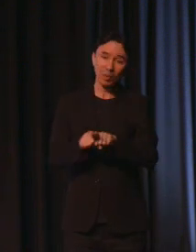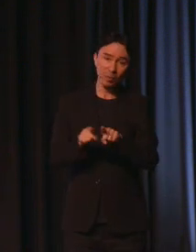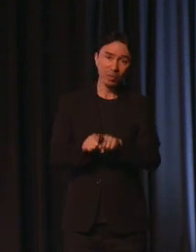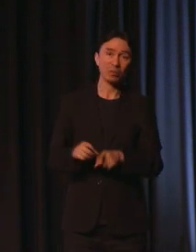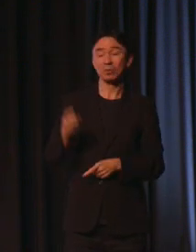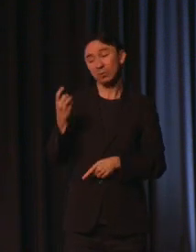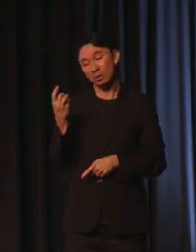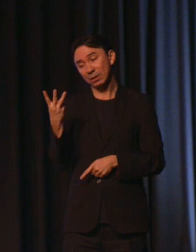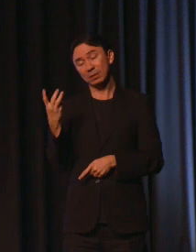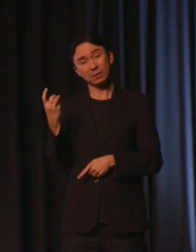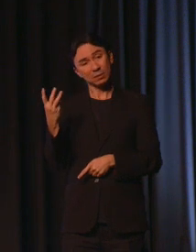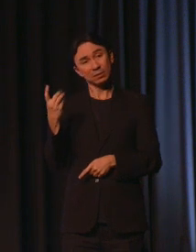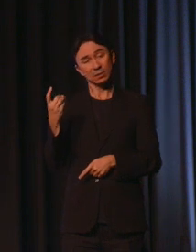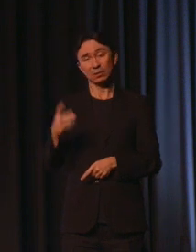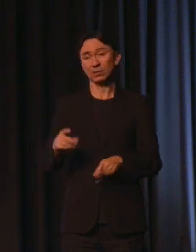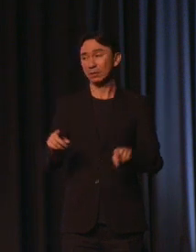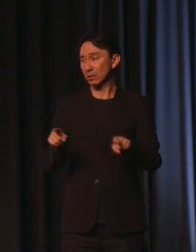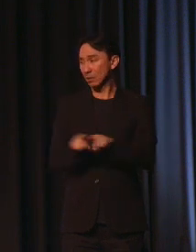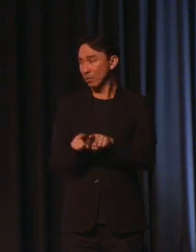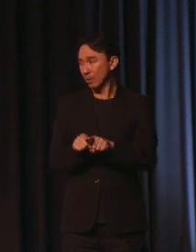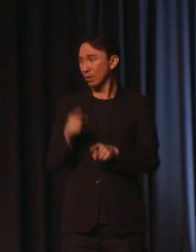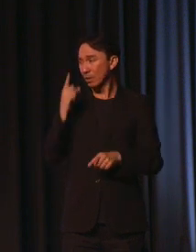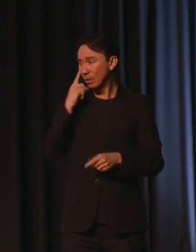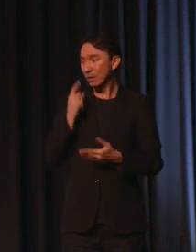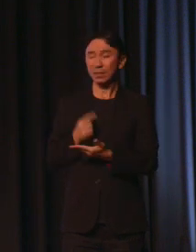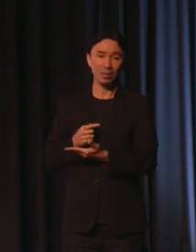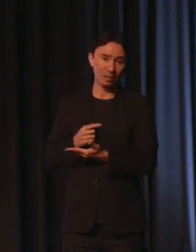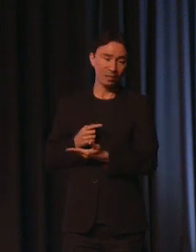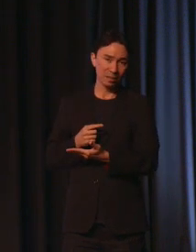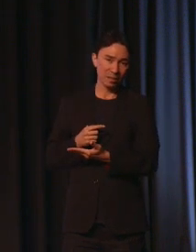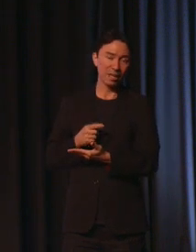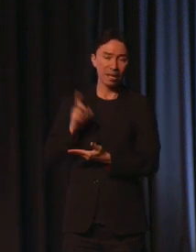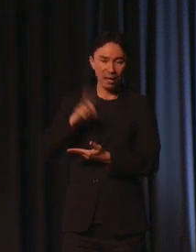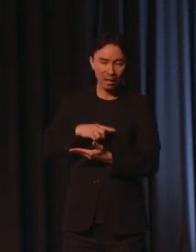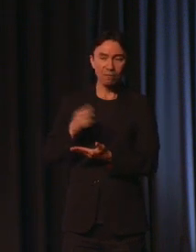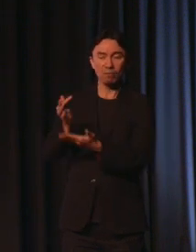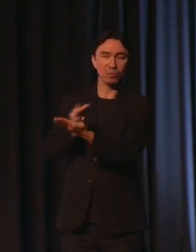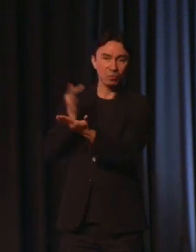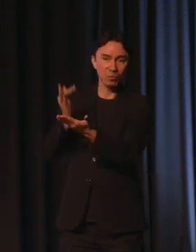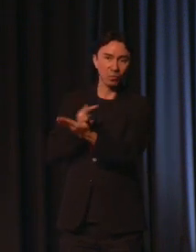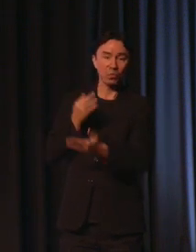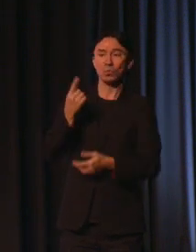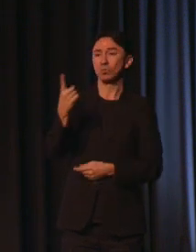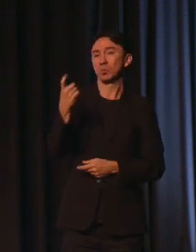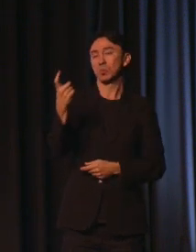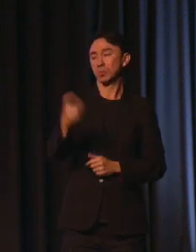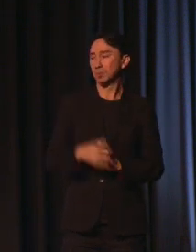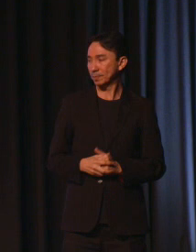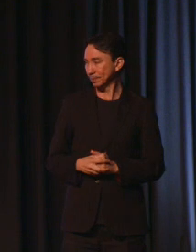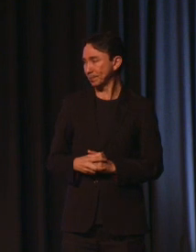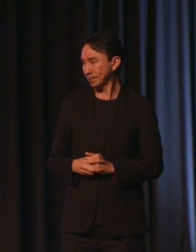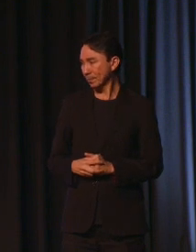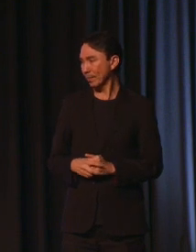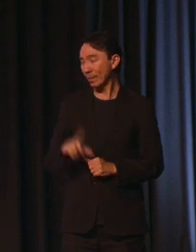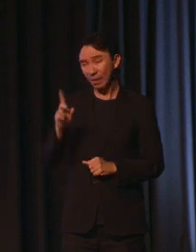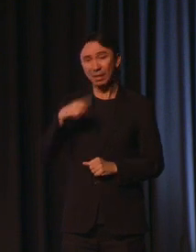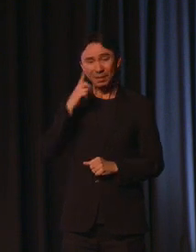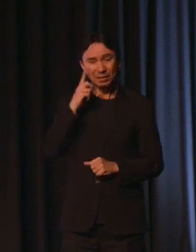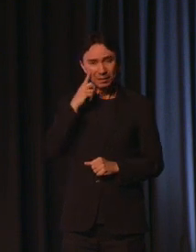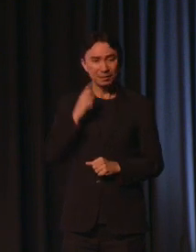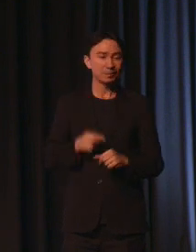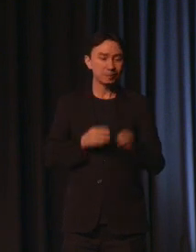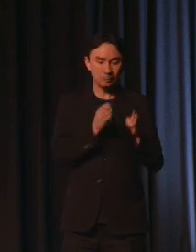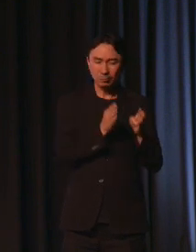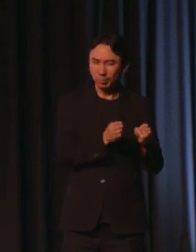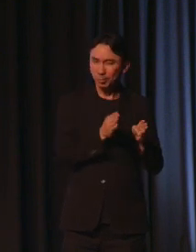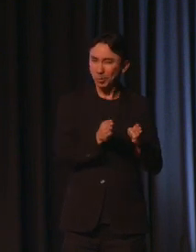que no caso é também por inexigibilidade, porque é fornecedor exclusivo. Aqui um pouco das etapas da aquisição,